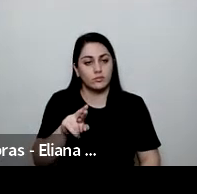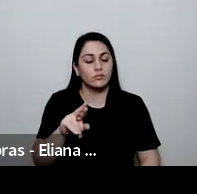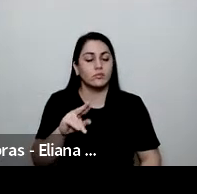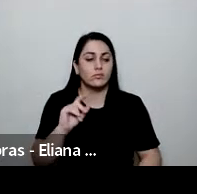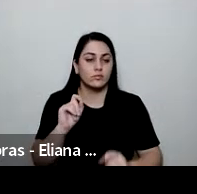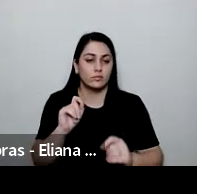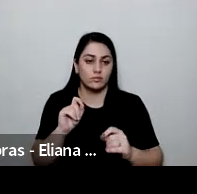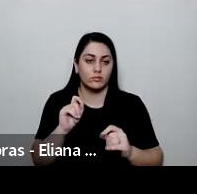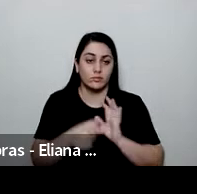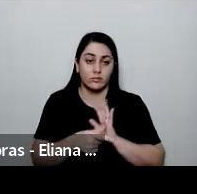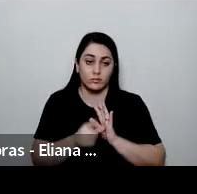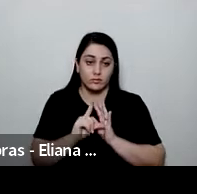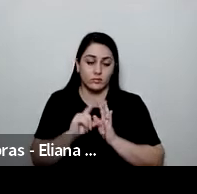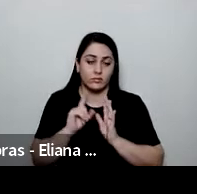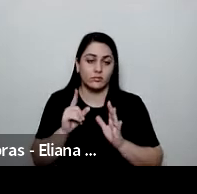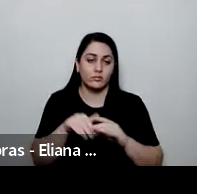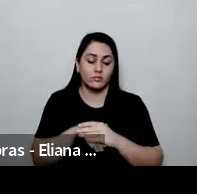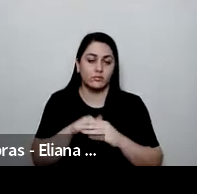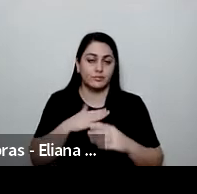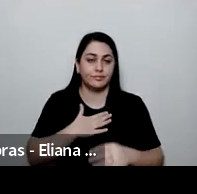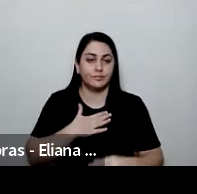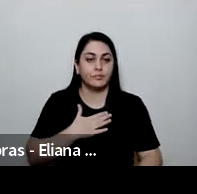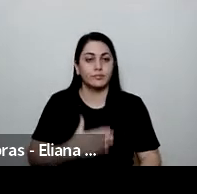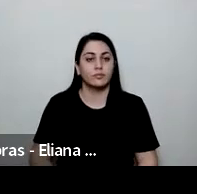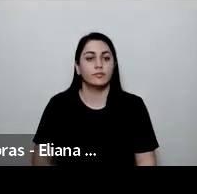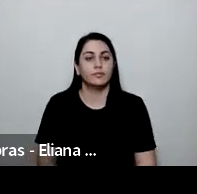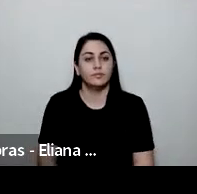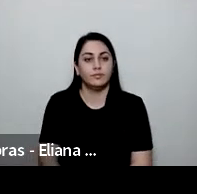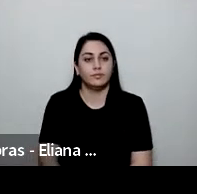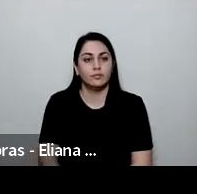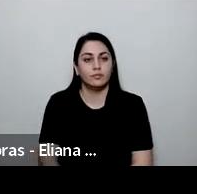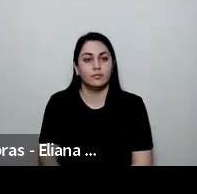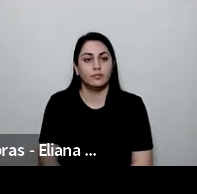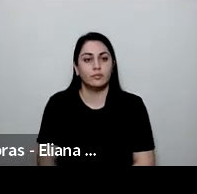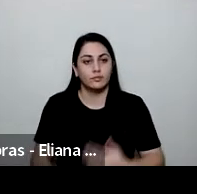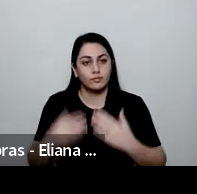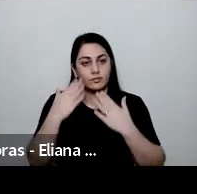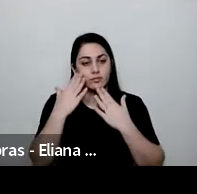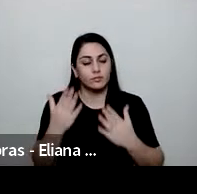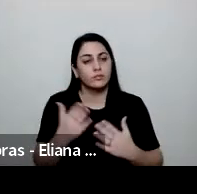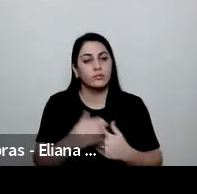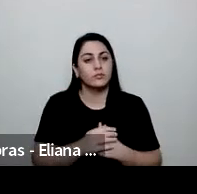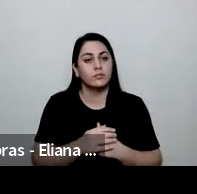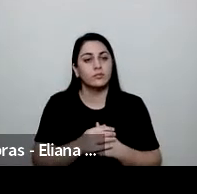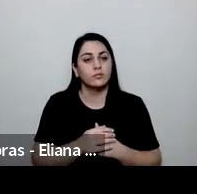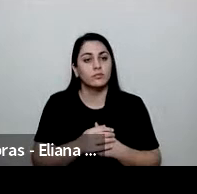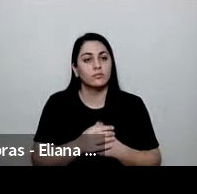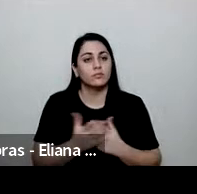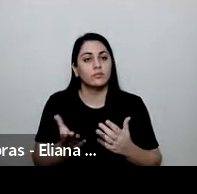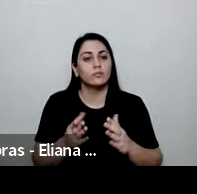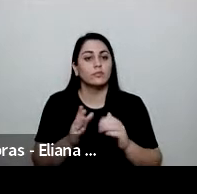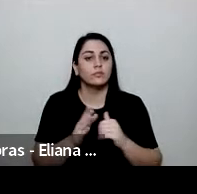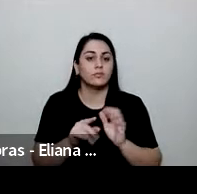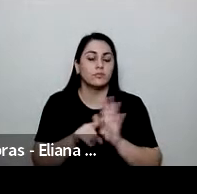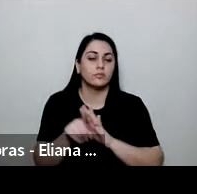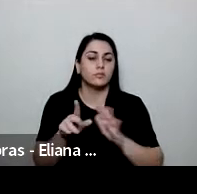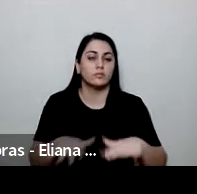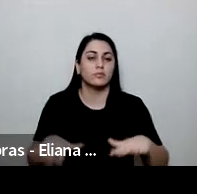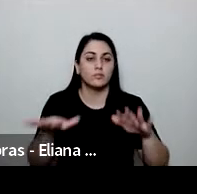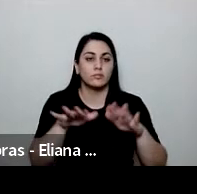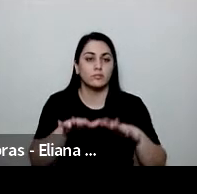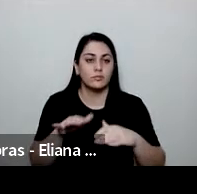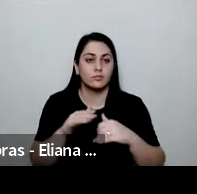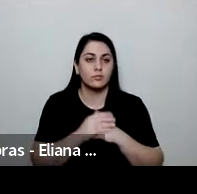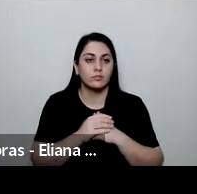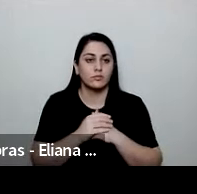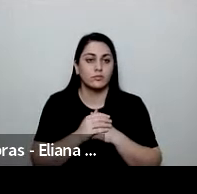a dizer para eliminar el roto e bom obrigada Durandé submeto à apreciação dos eminentes pares